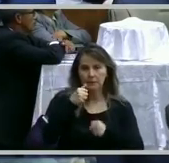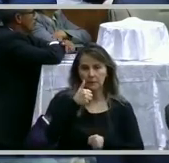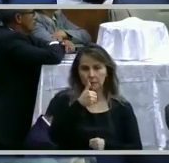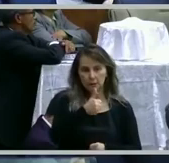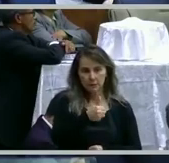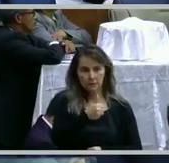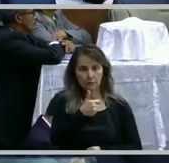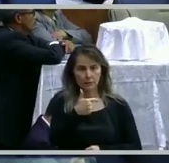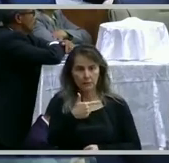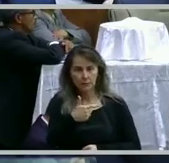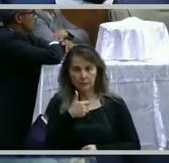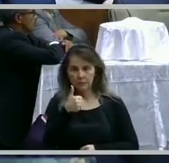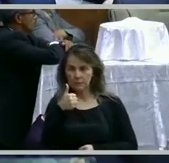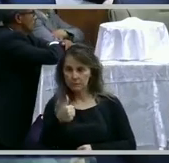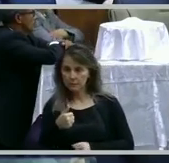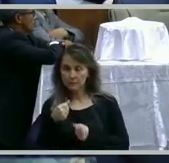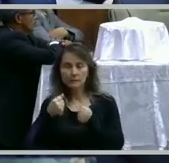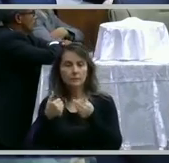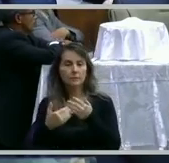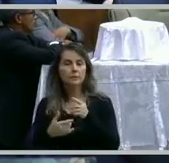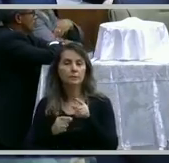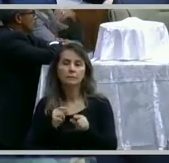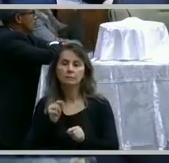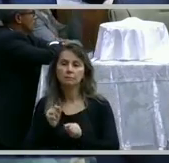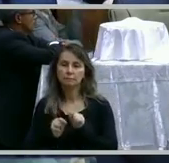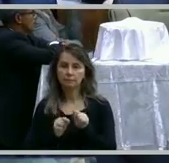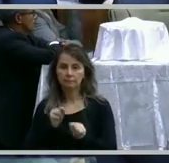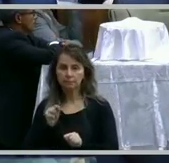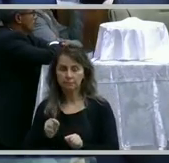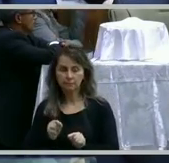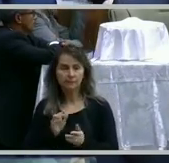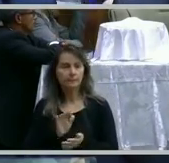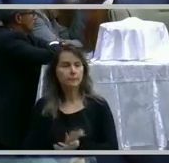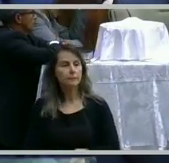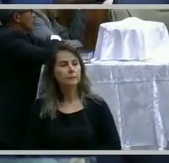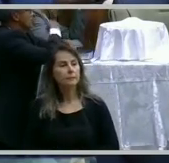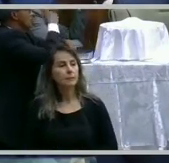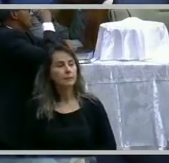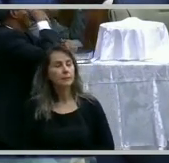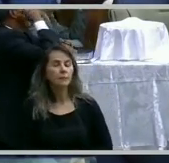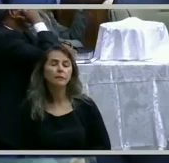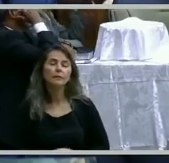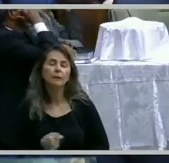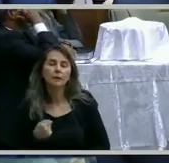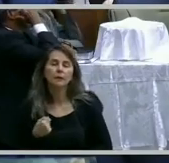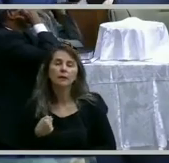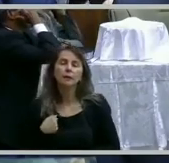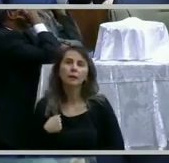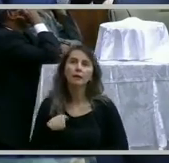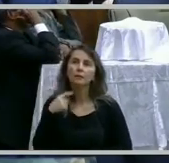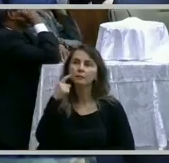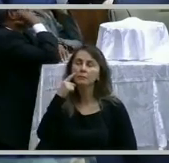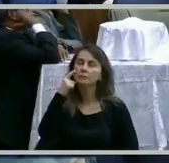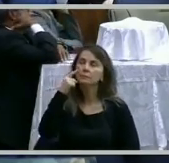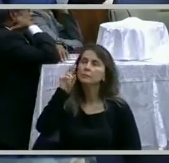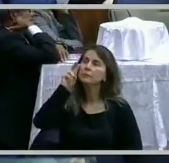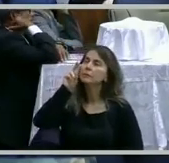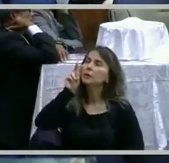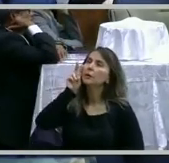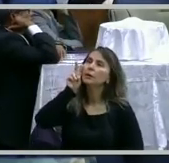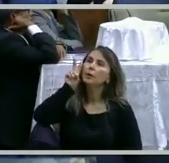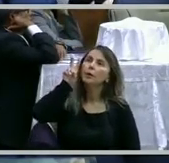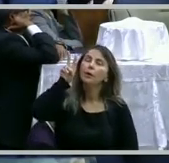que nos diz, que ele diz assim: elevo os meus olhos para